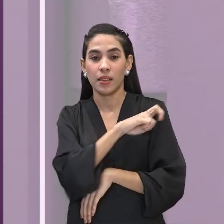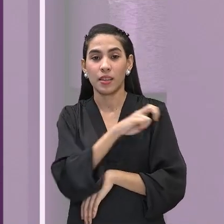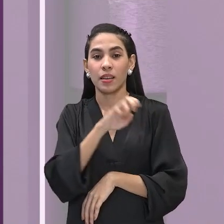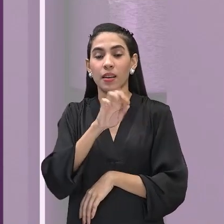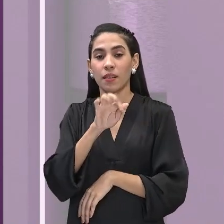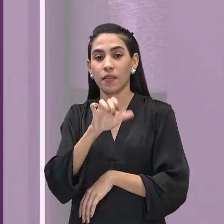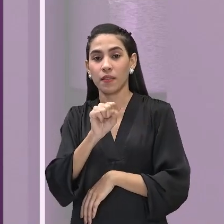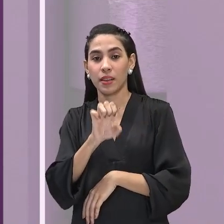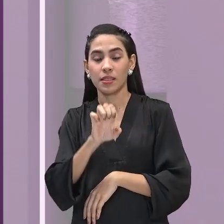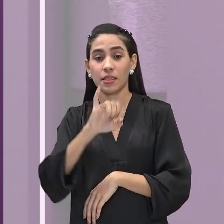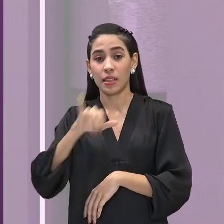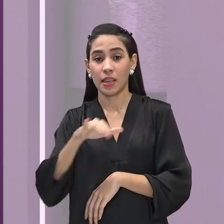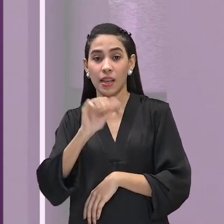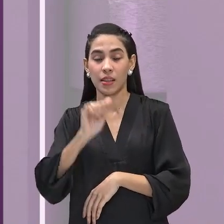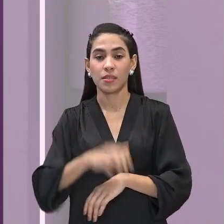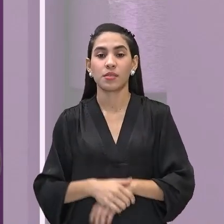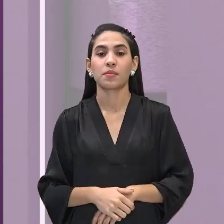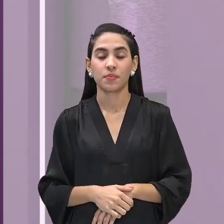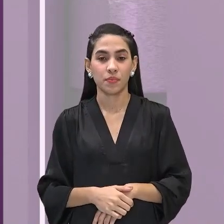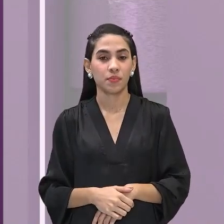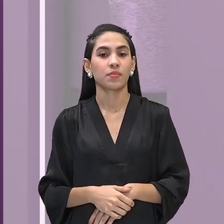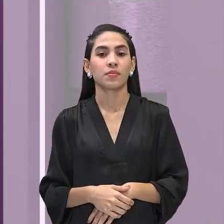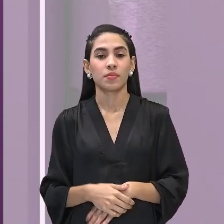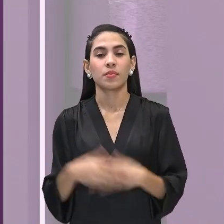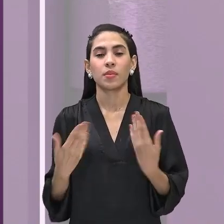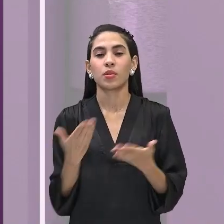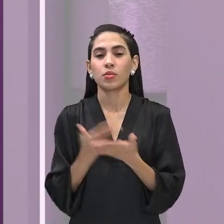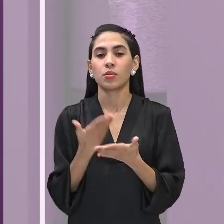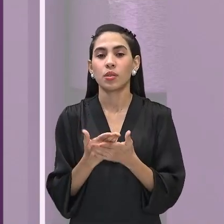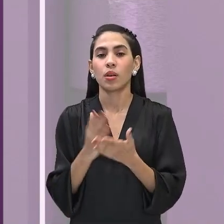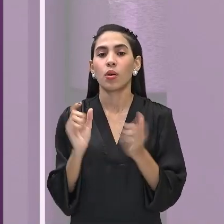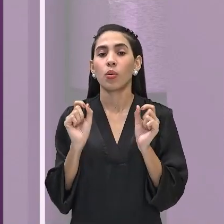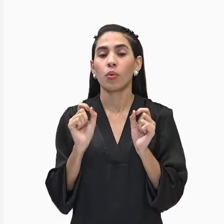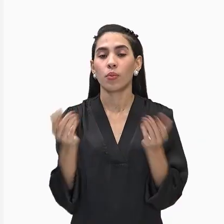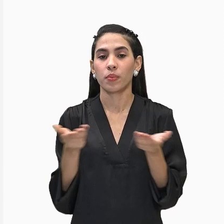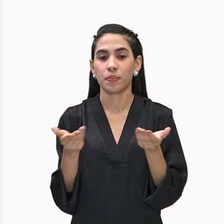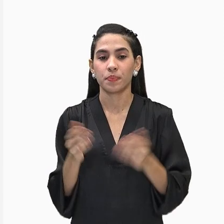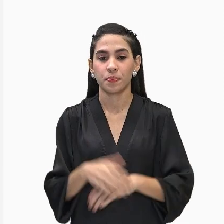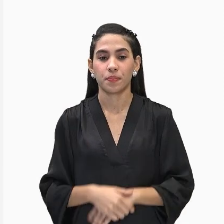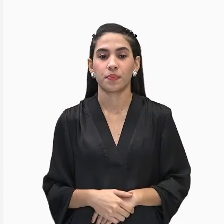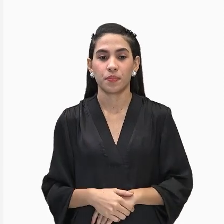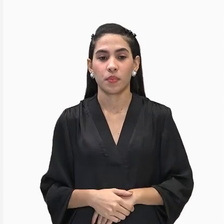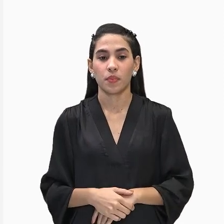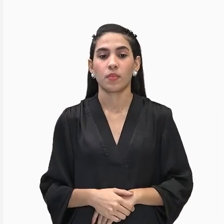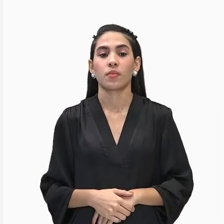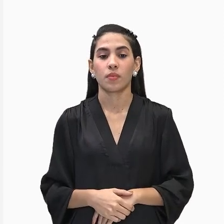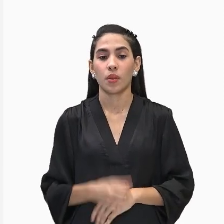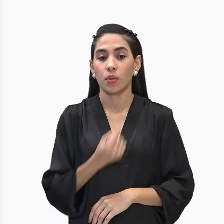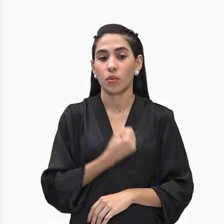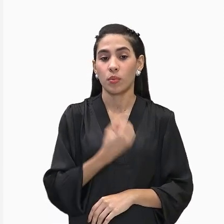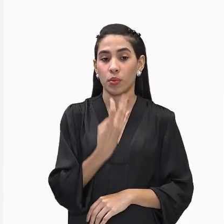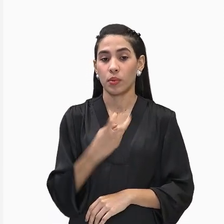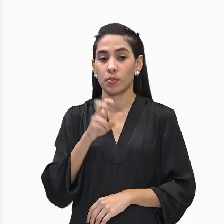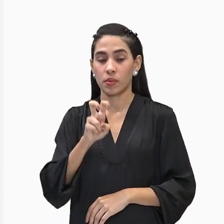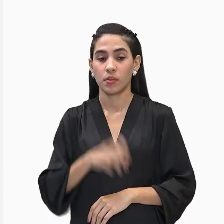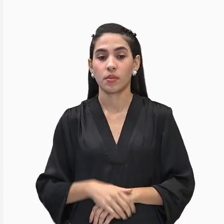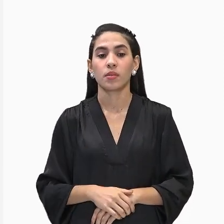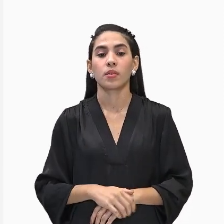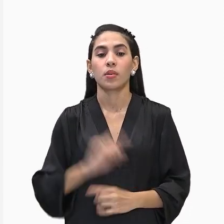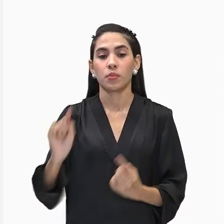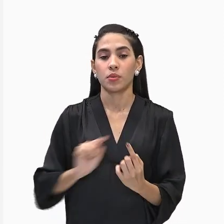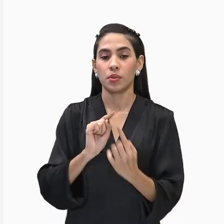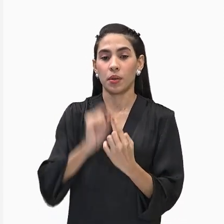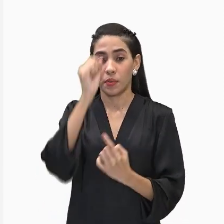EJA, ensino fundamental, e vamos lá ver o que tem planejado para esta aula. A nossa aula de número 45 tem